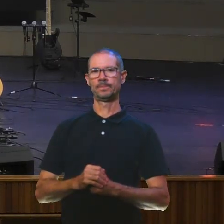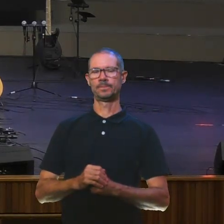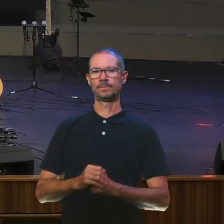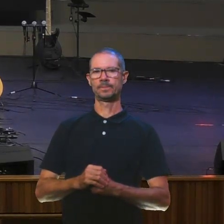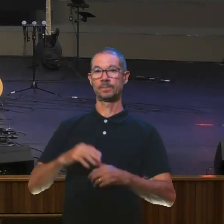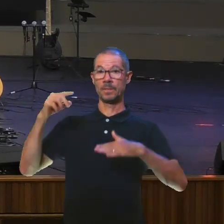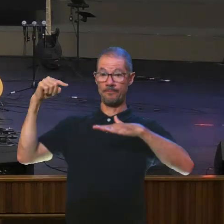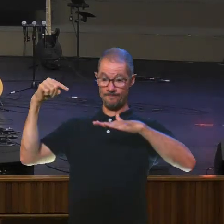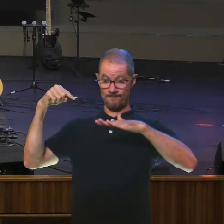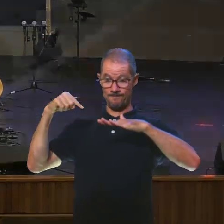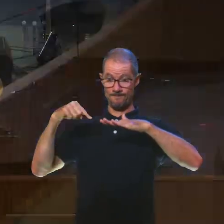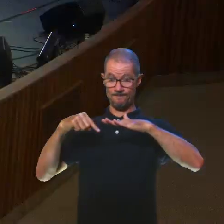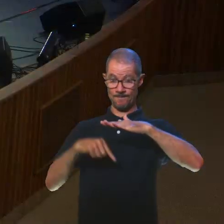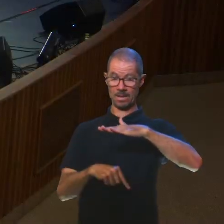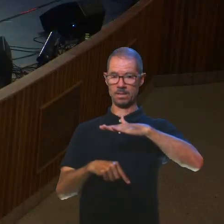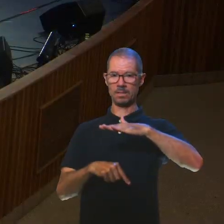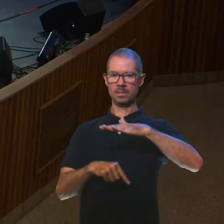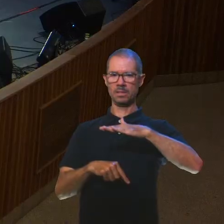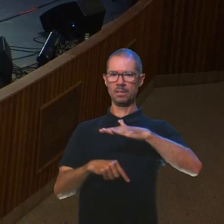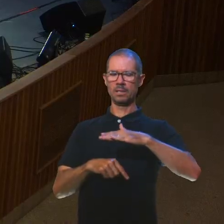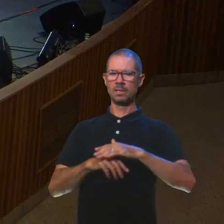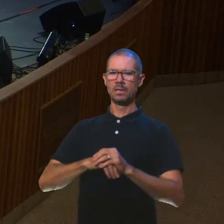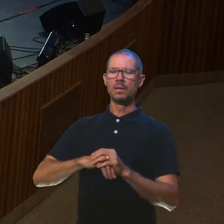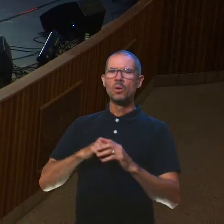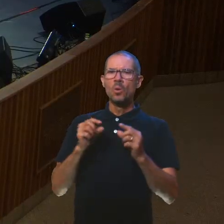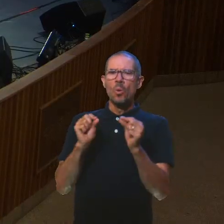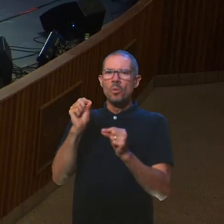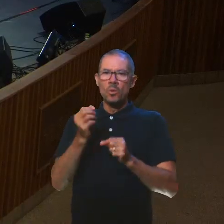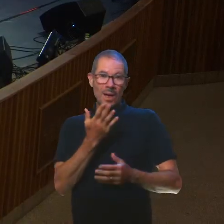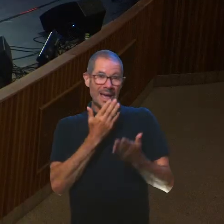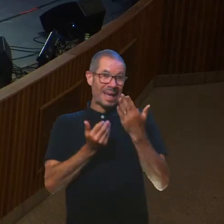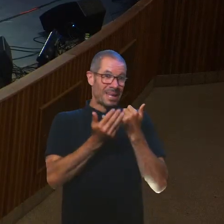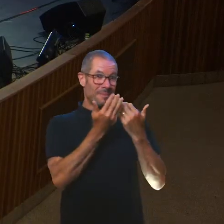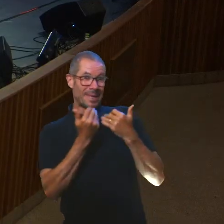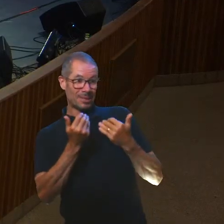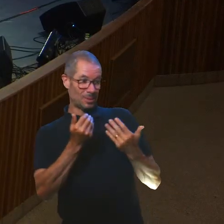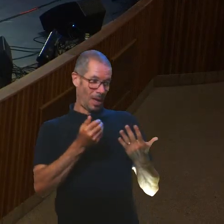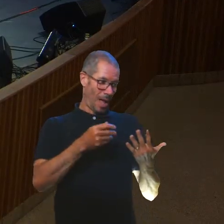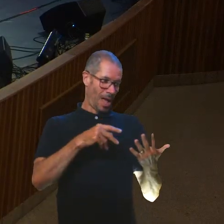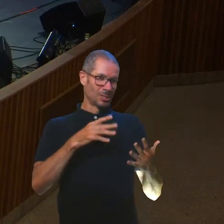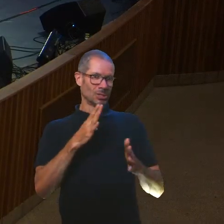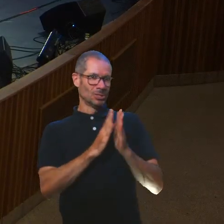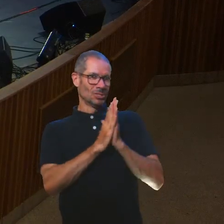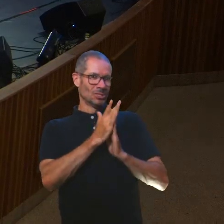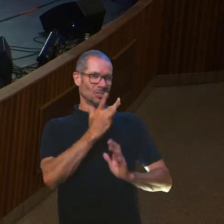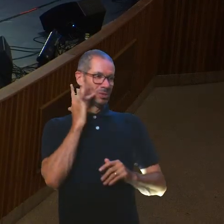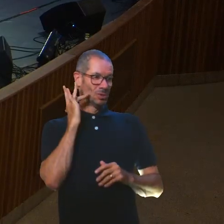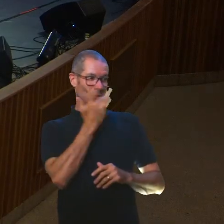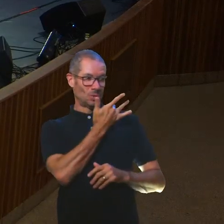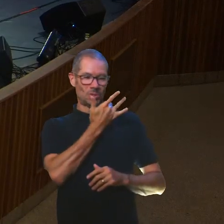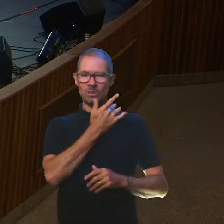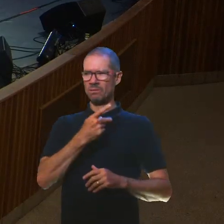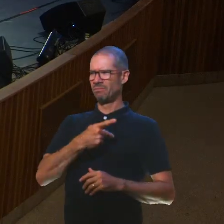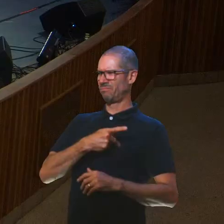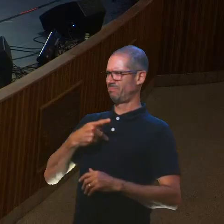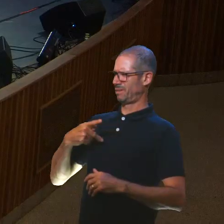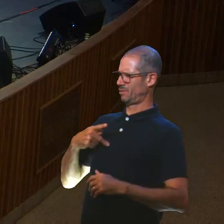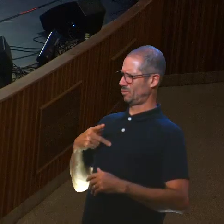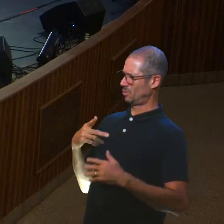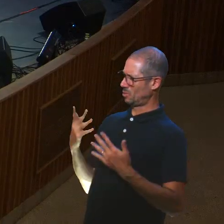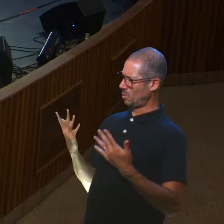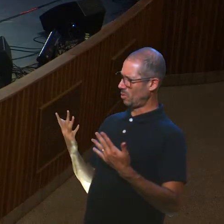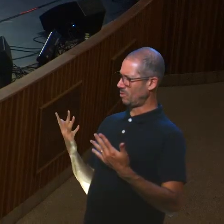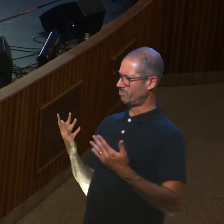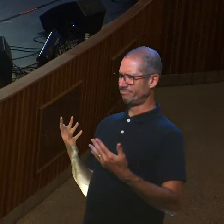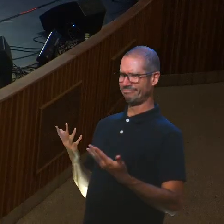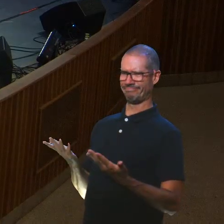Deixa eu ir mais profundo. Será que teu escape são os alimentos? É comida mesmo? Esse é difícil. Ô pastor, você